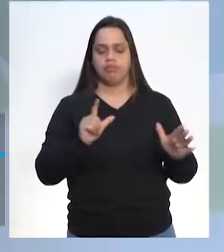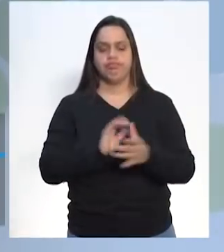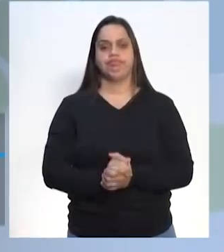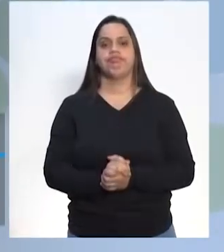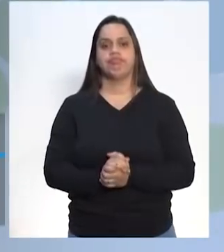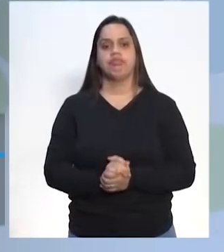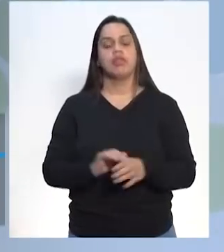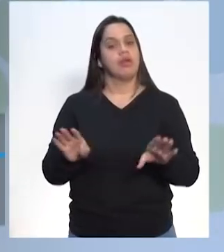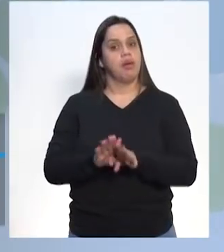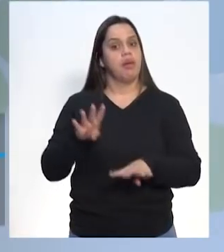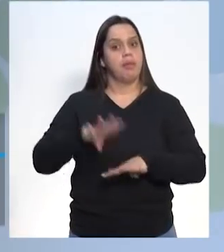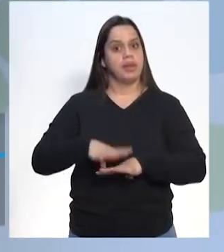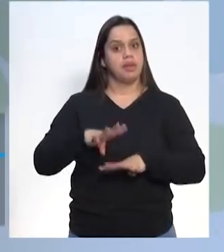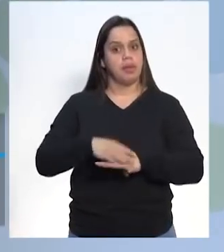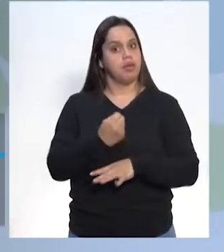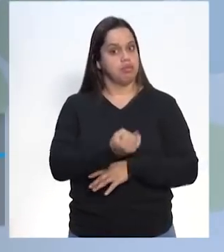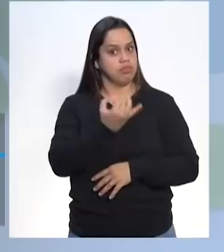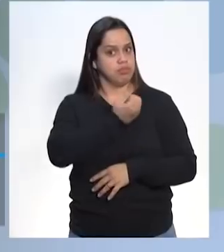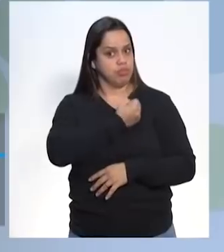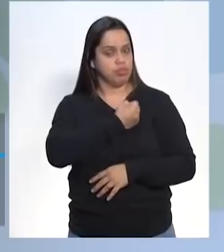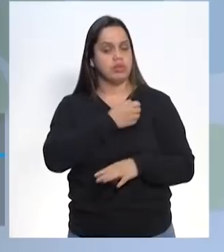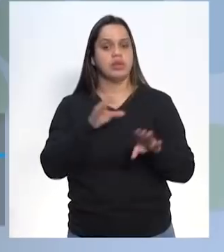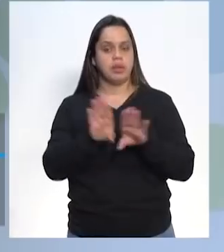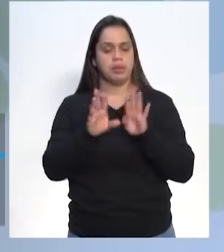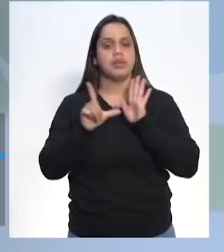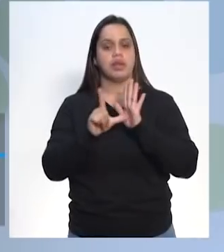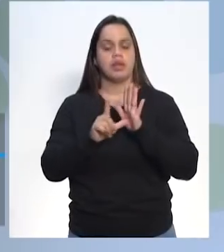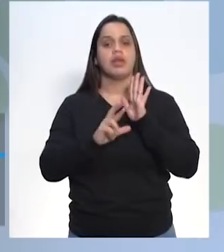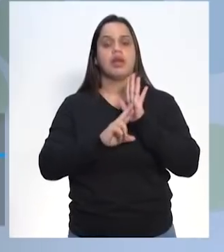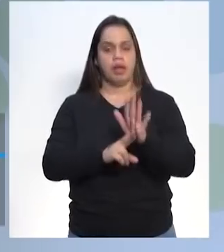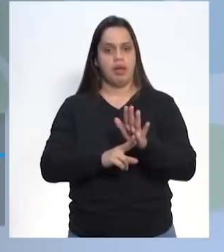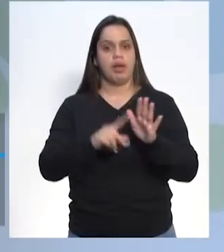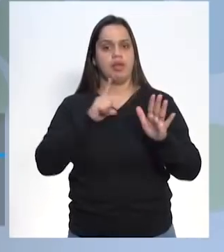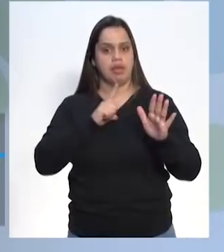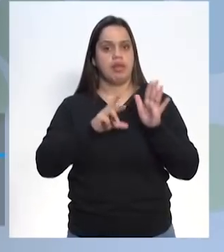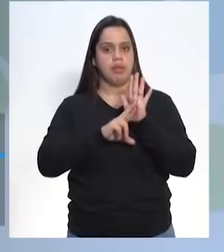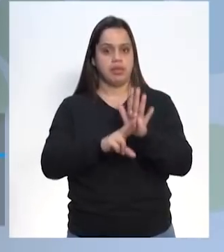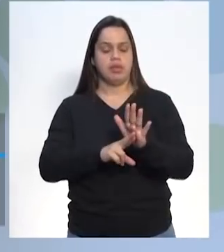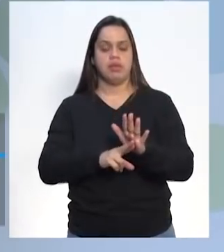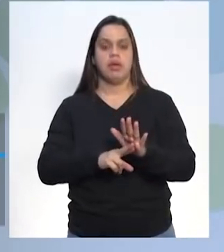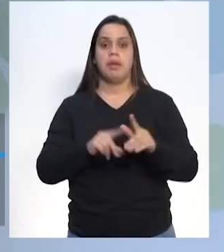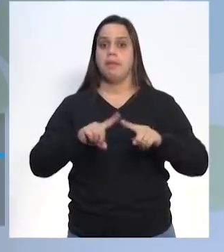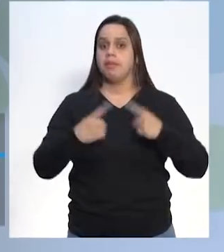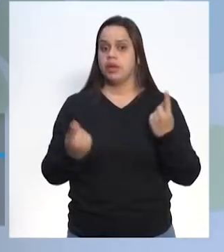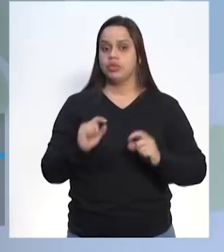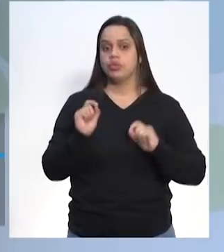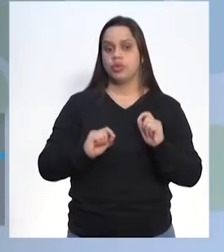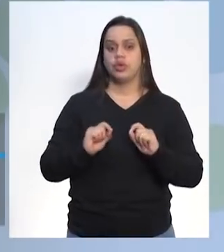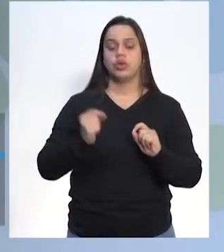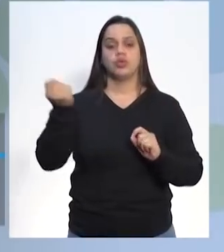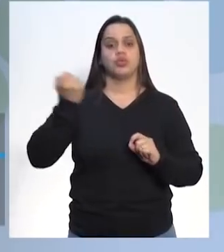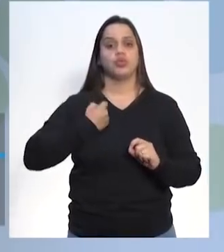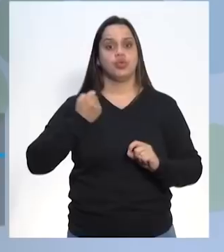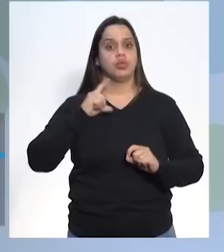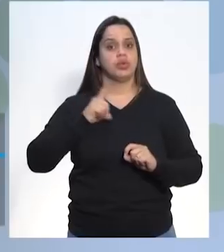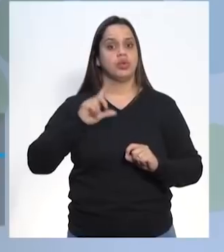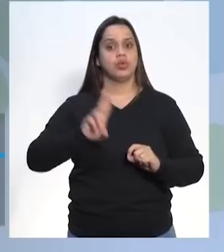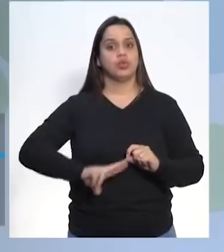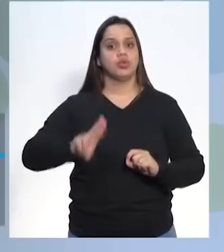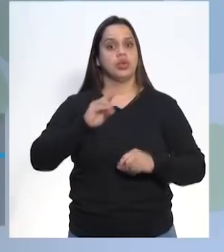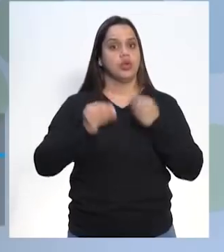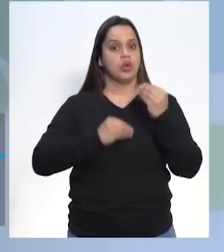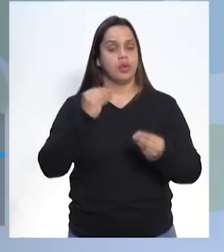matemática, aí, no caso, a numeração, também é representada dessa forma. Mas, geralmente, os números, né, Ale, nós utilizamos eles